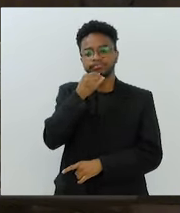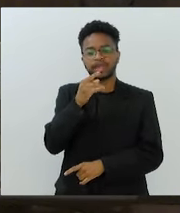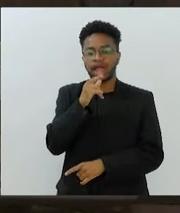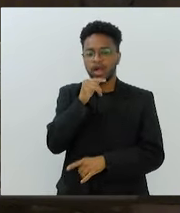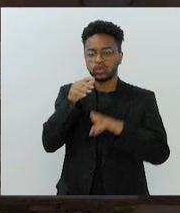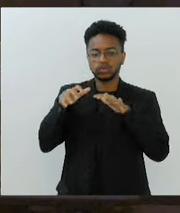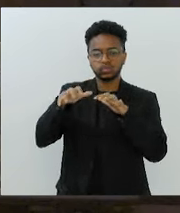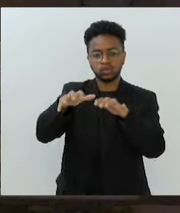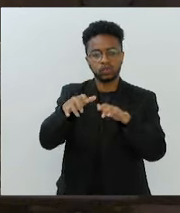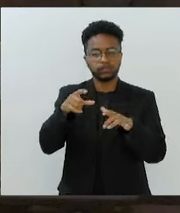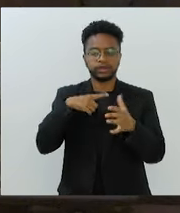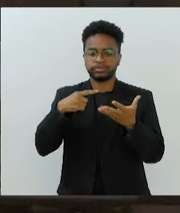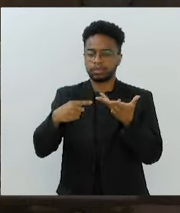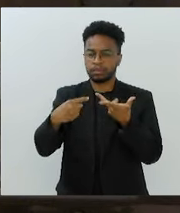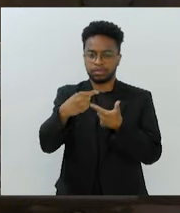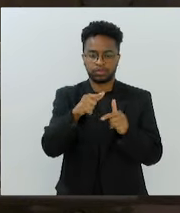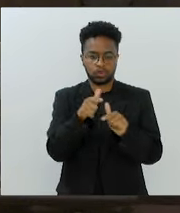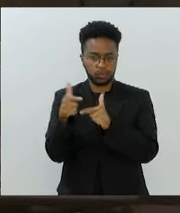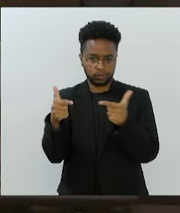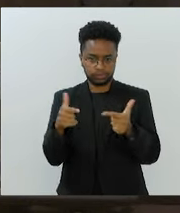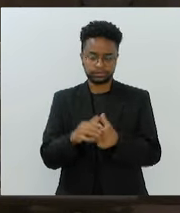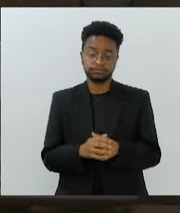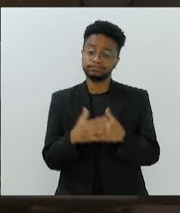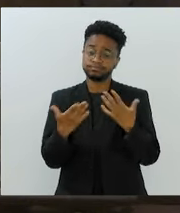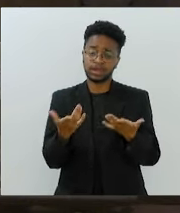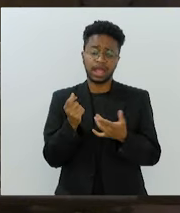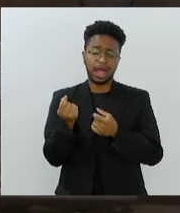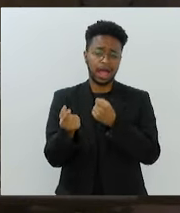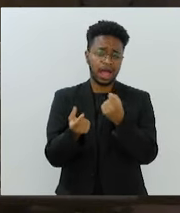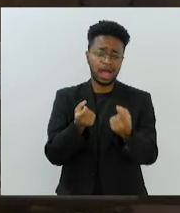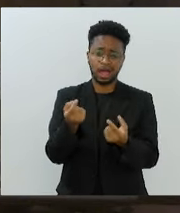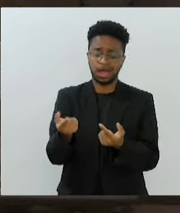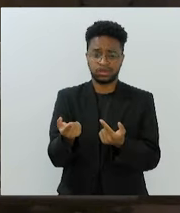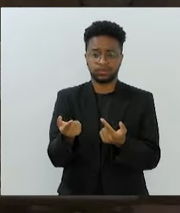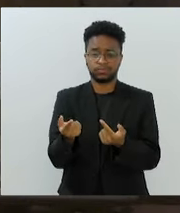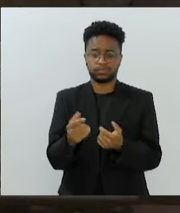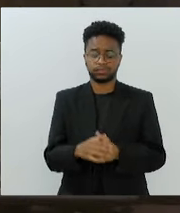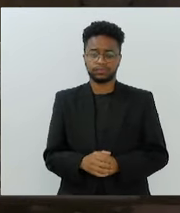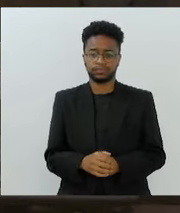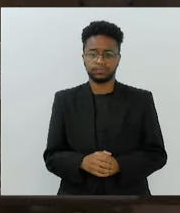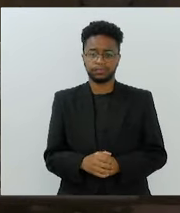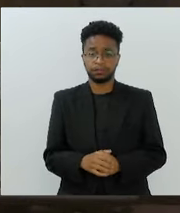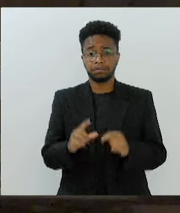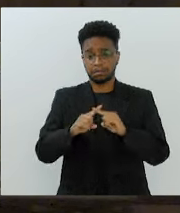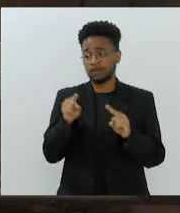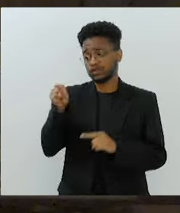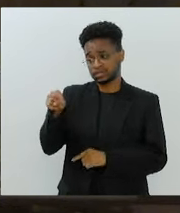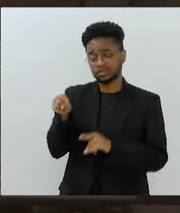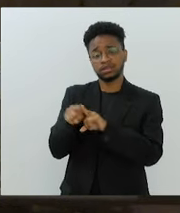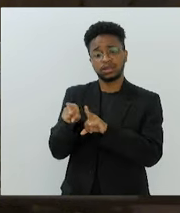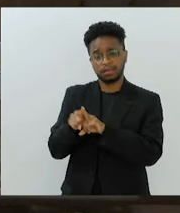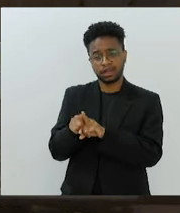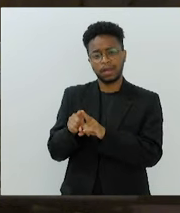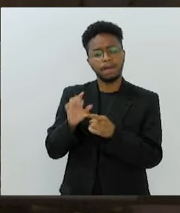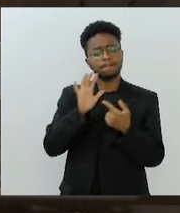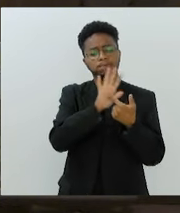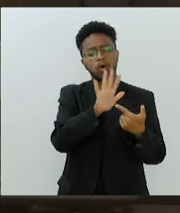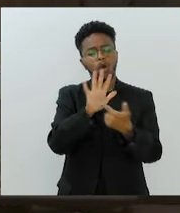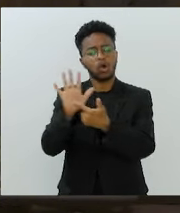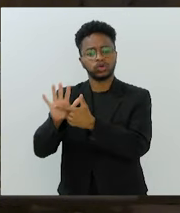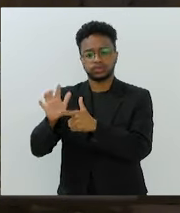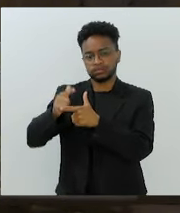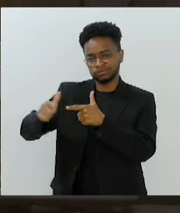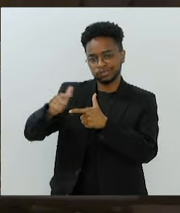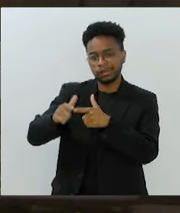aí vai. Então, é raro isso, Moscatelli. Você também é um cara que aponta o dedo, põe a boca